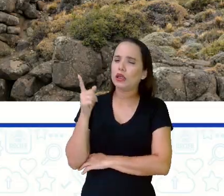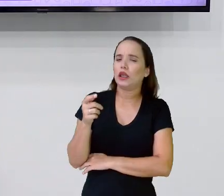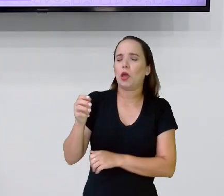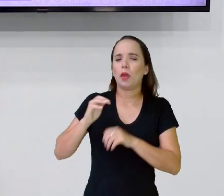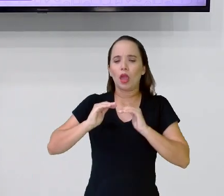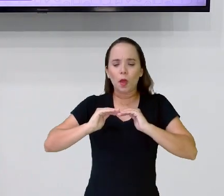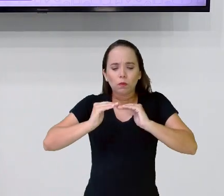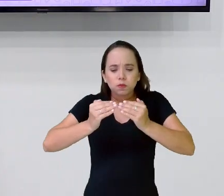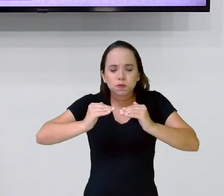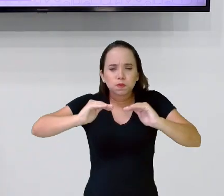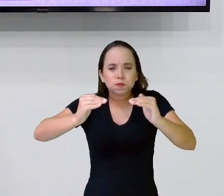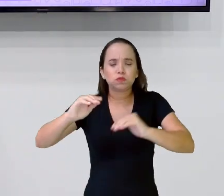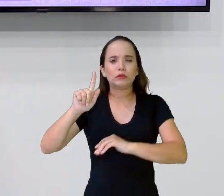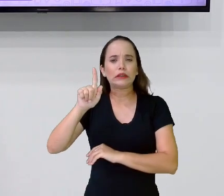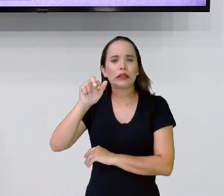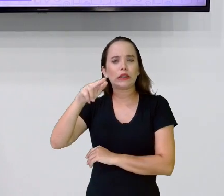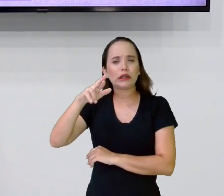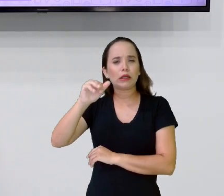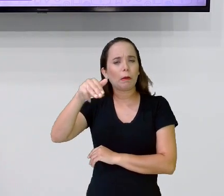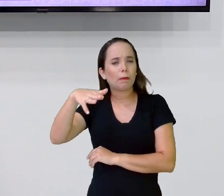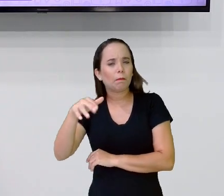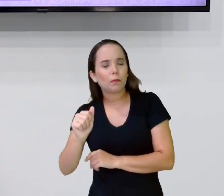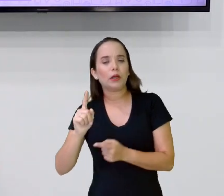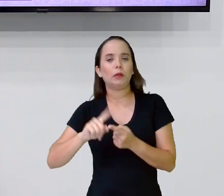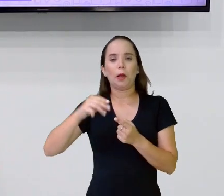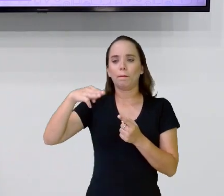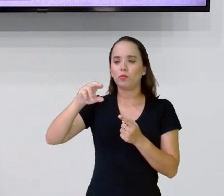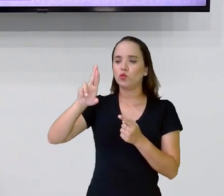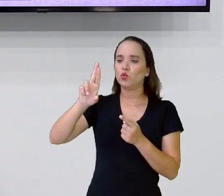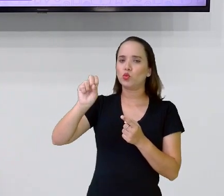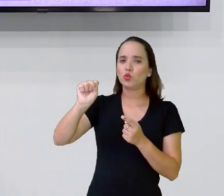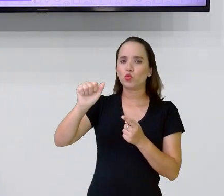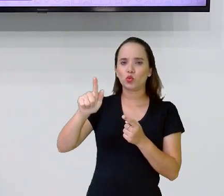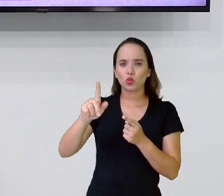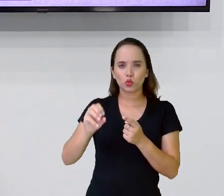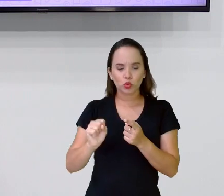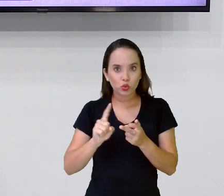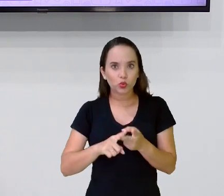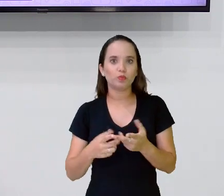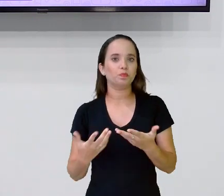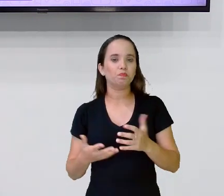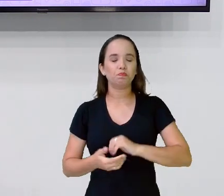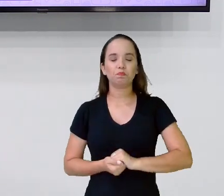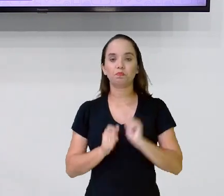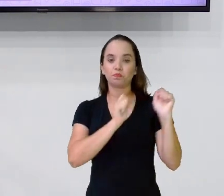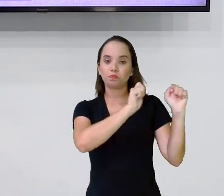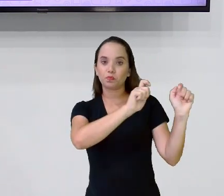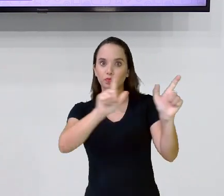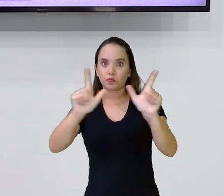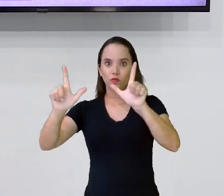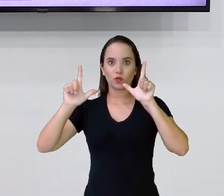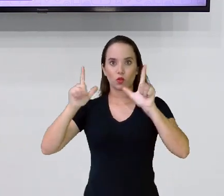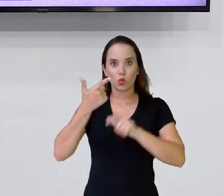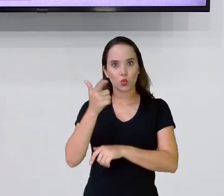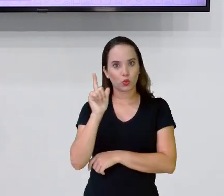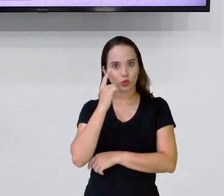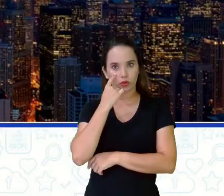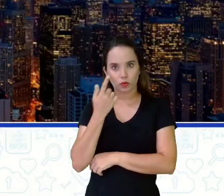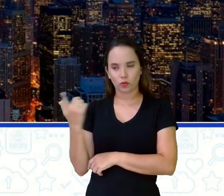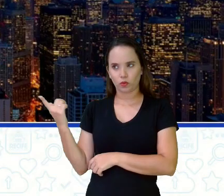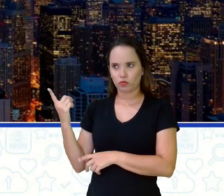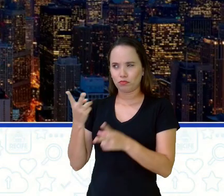musgos, líquens, tá? Então, continuando aqui, a gente vai para essa outra imagem aqui, ó. Já teve uma mudança.